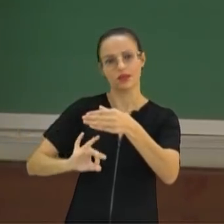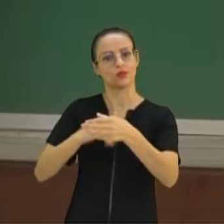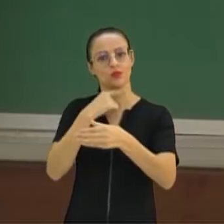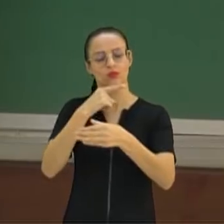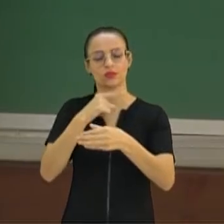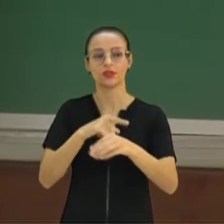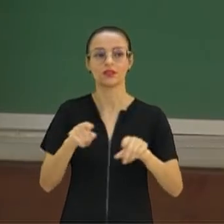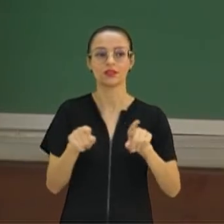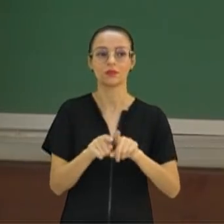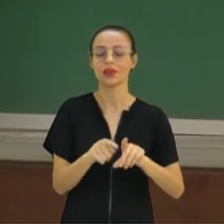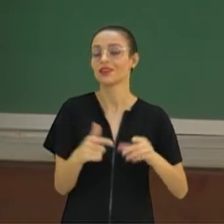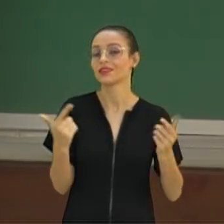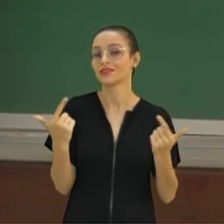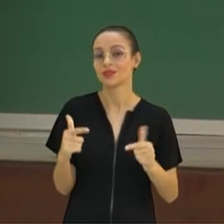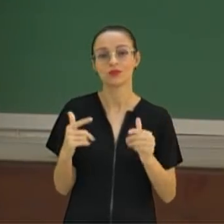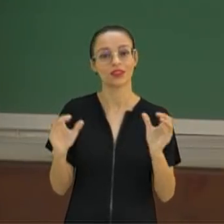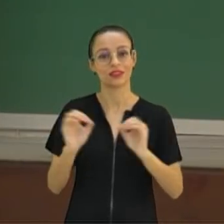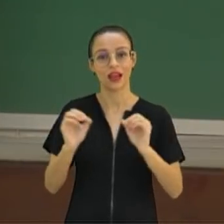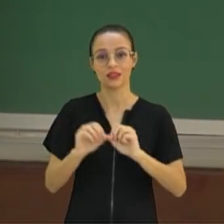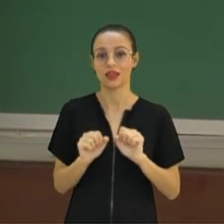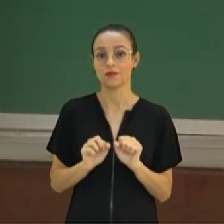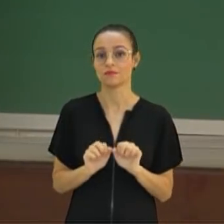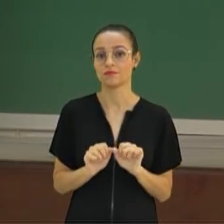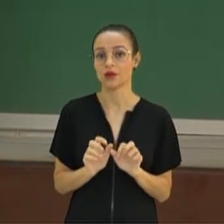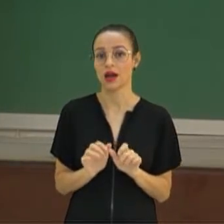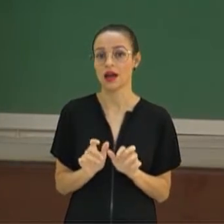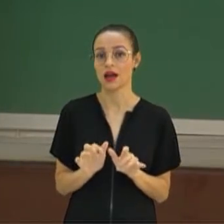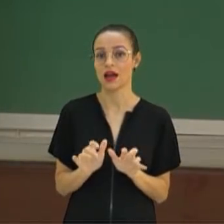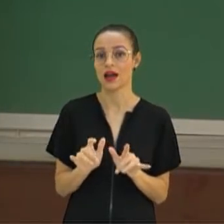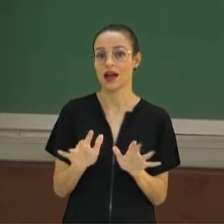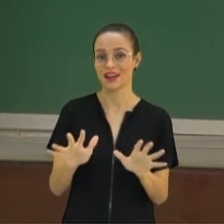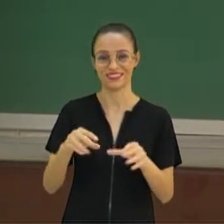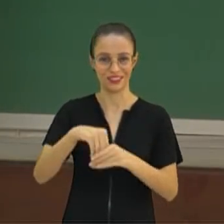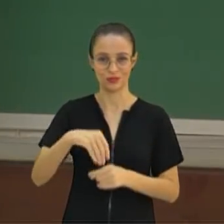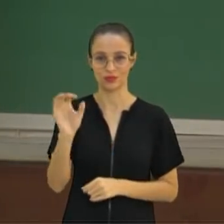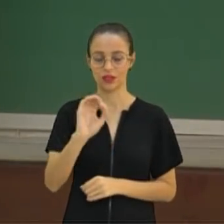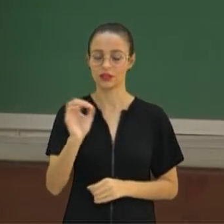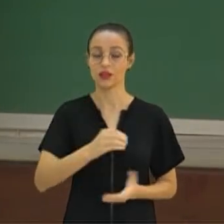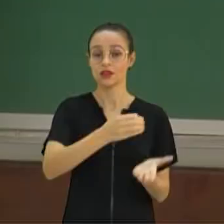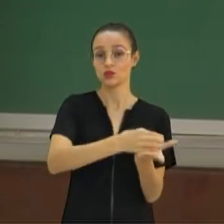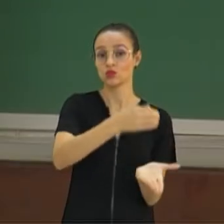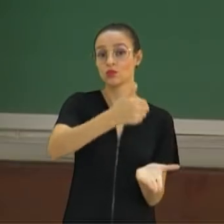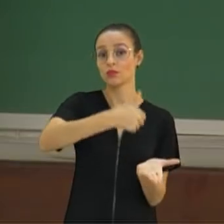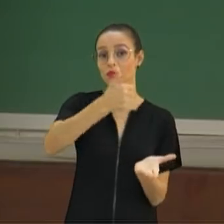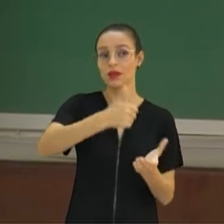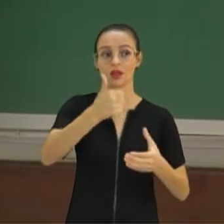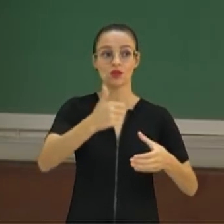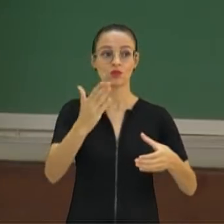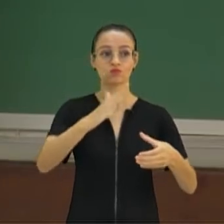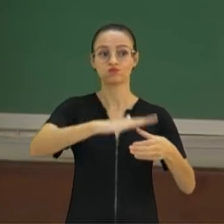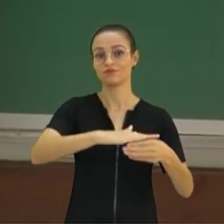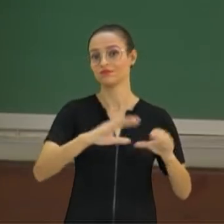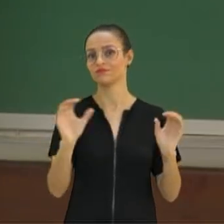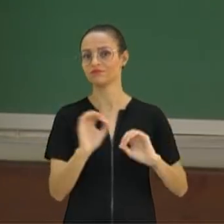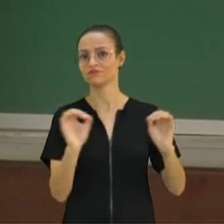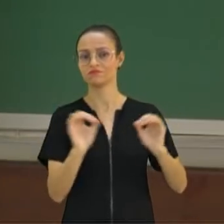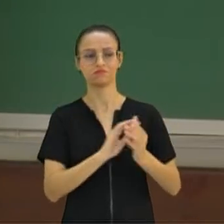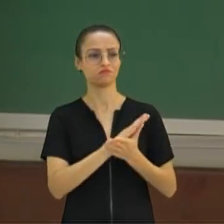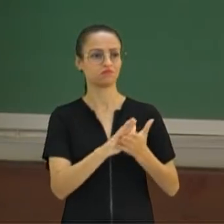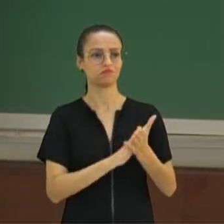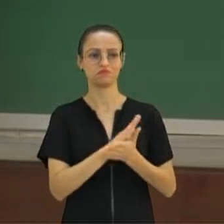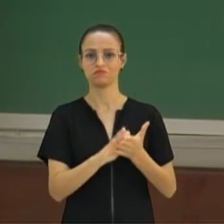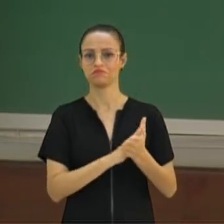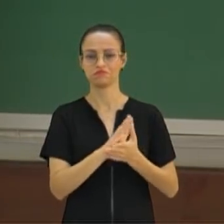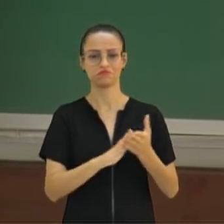E, portanto, não houve ali a proliferação de insetos ali dentro. E nesse primeiro frasco de controle nem se fala, não houve a